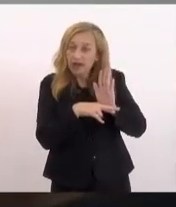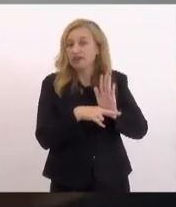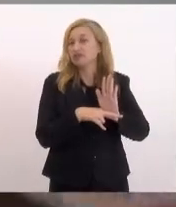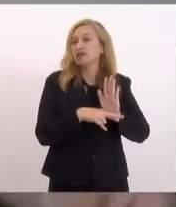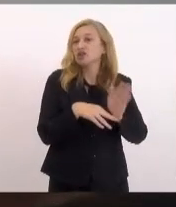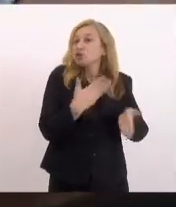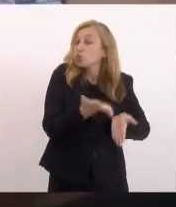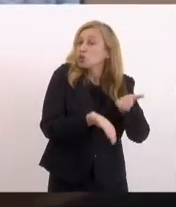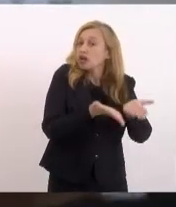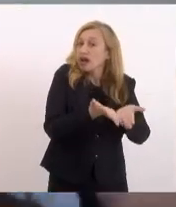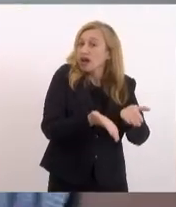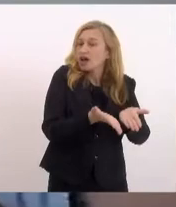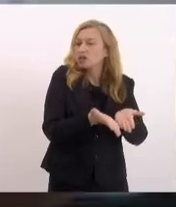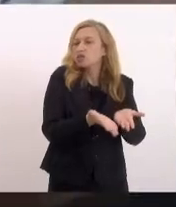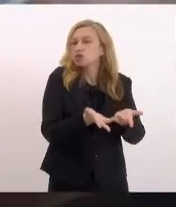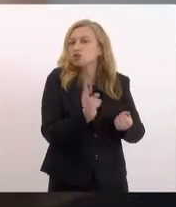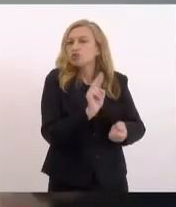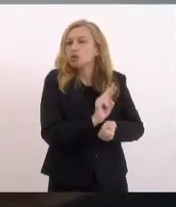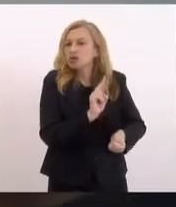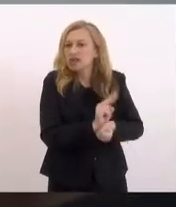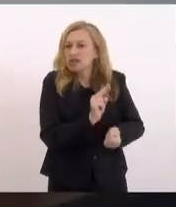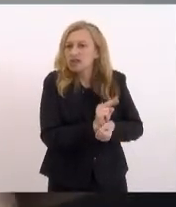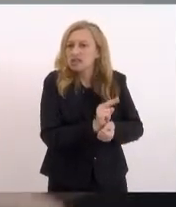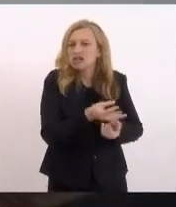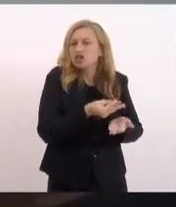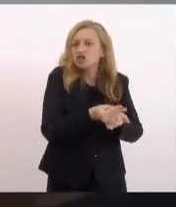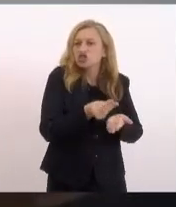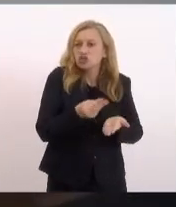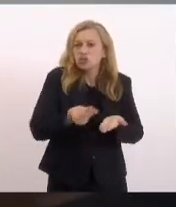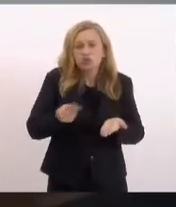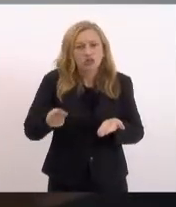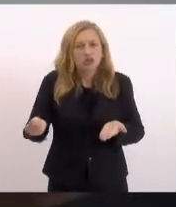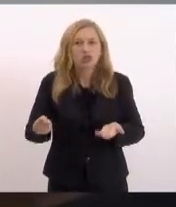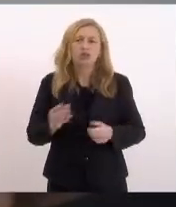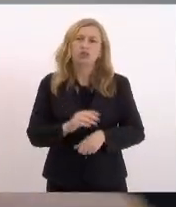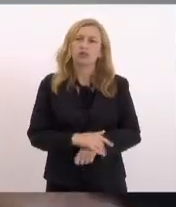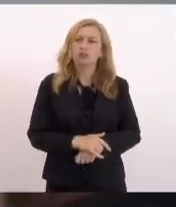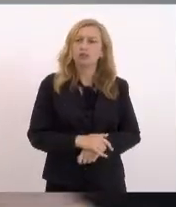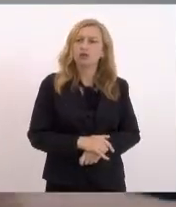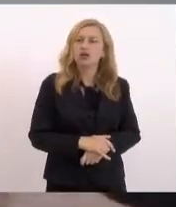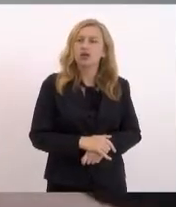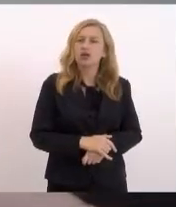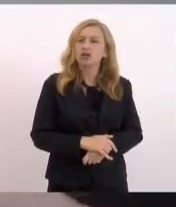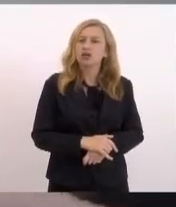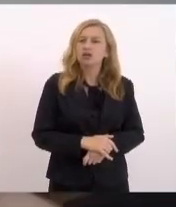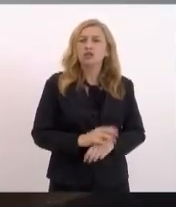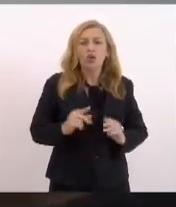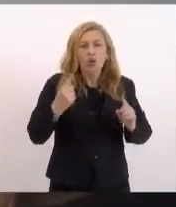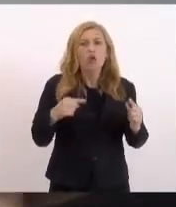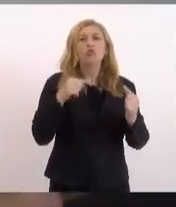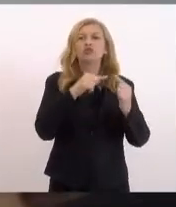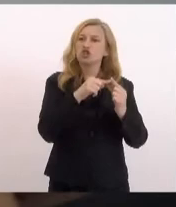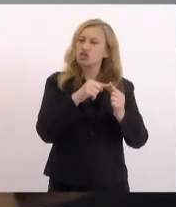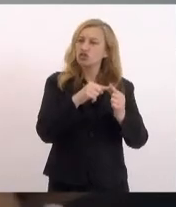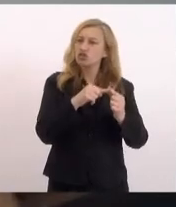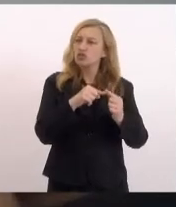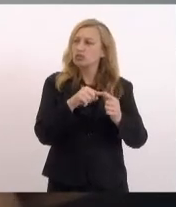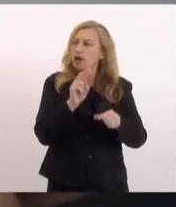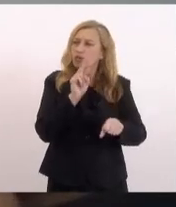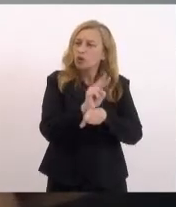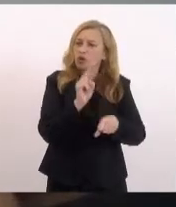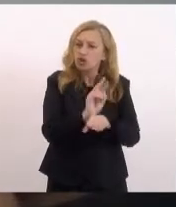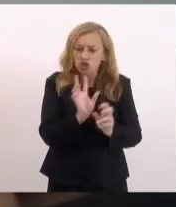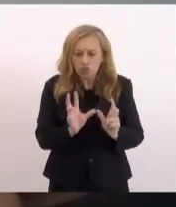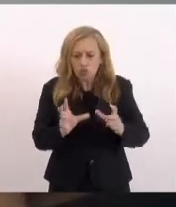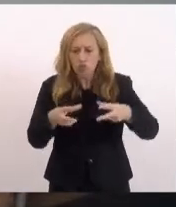sanitização, critérios de distribuição de equipamentos de proteção individual, enfim, critérios objetivos, né, para proteger o conjunto